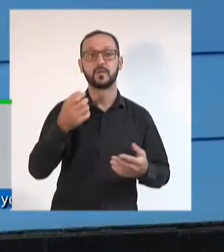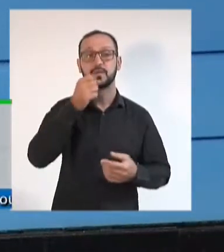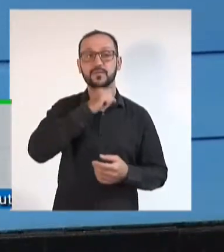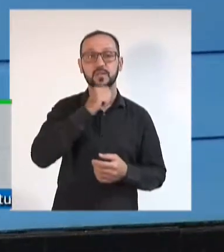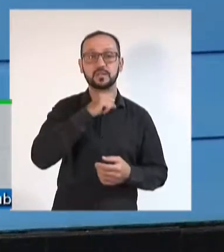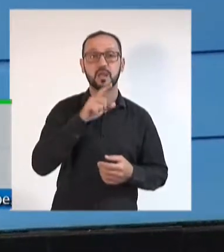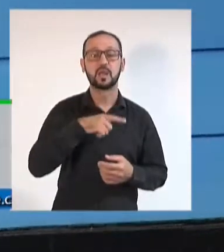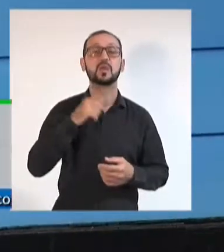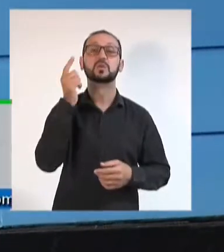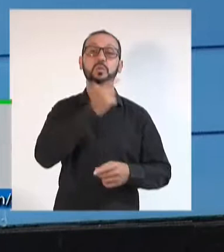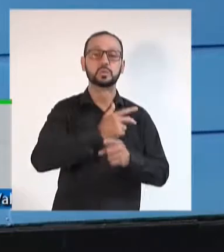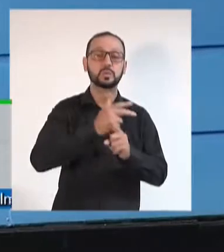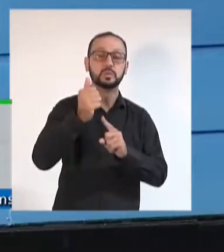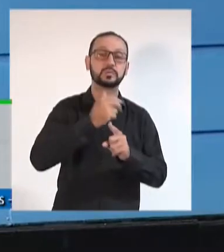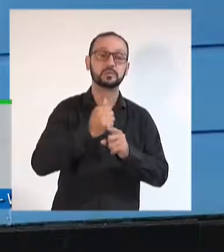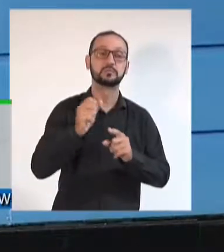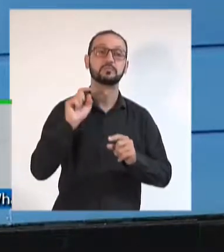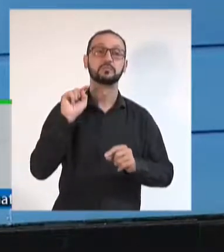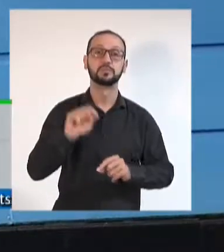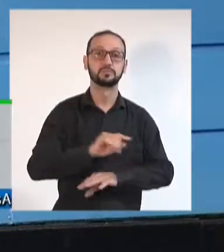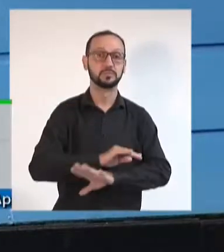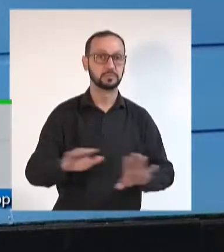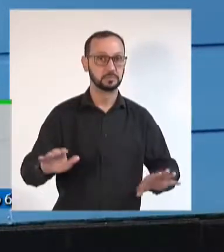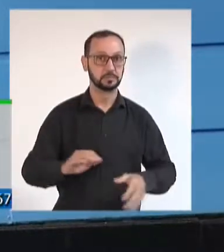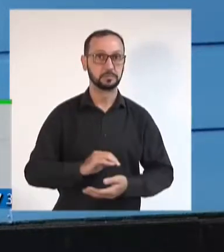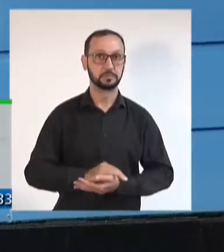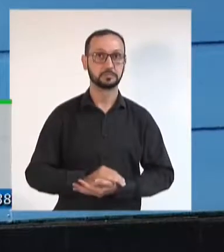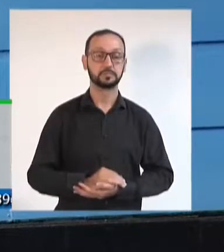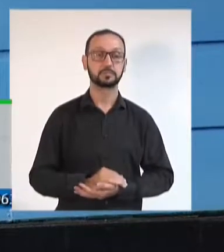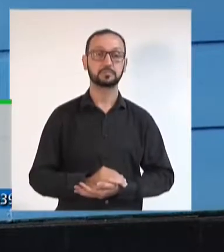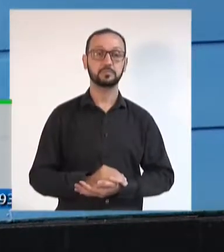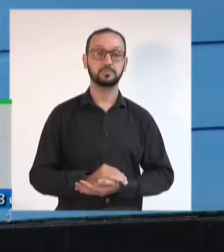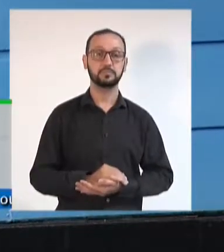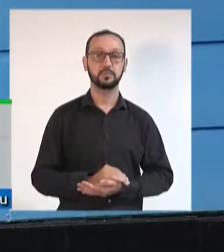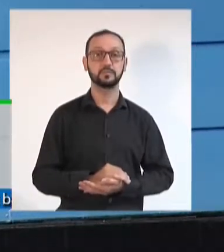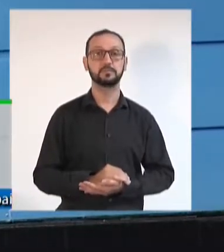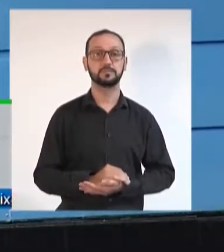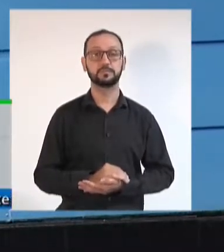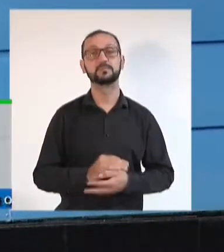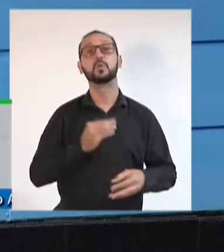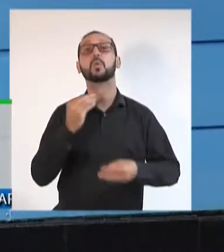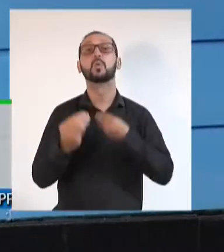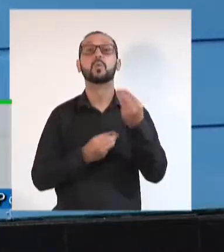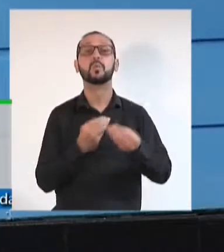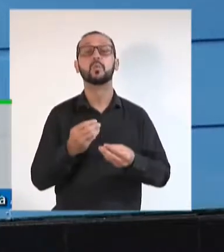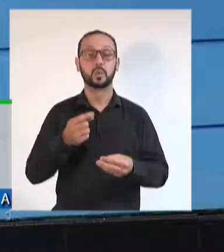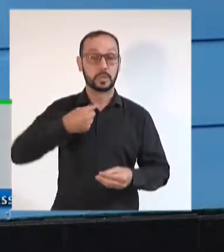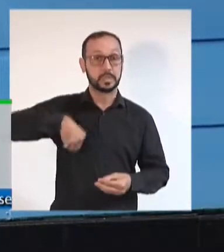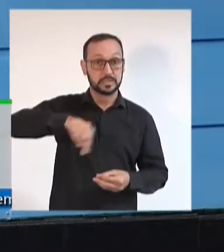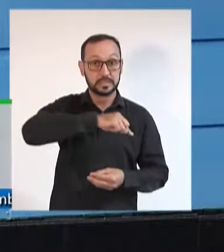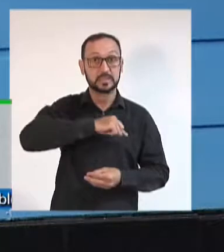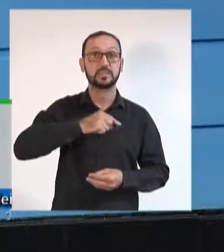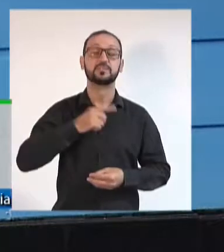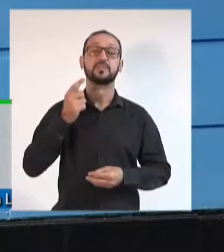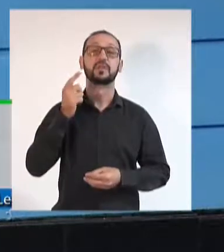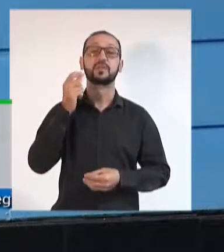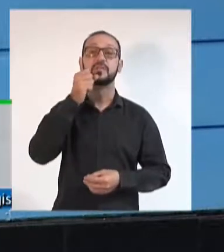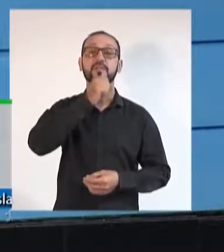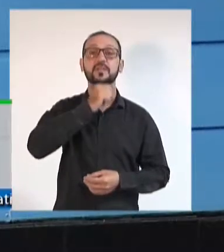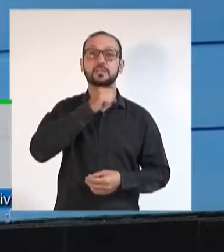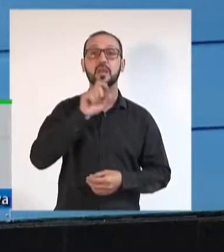uma conquista. Ponto. Agora, como que nós vamos envelhecer? Esse é o